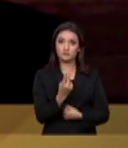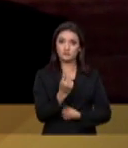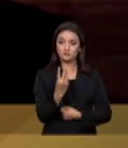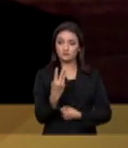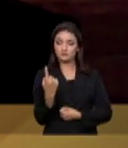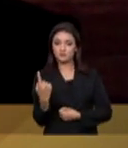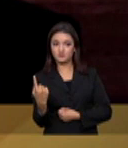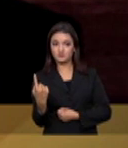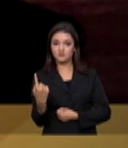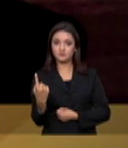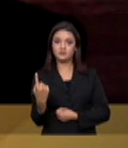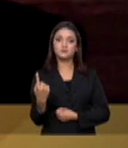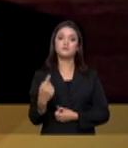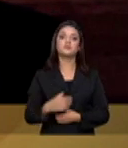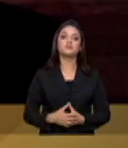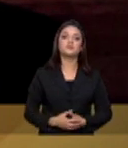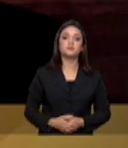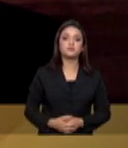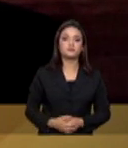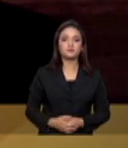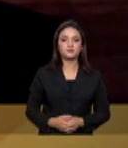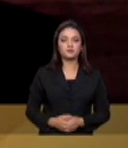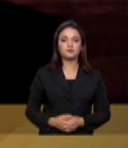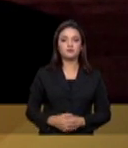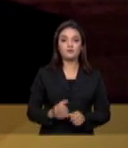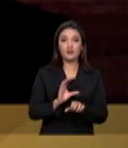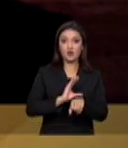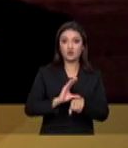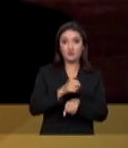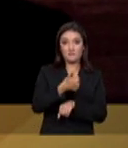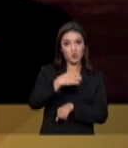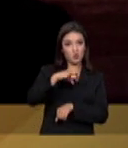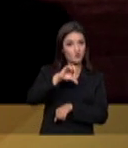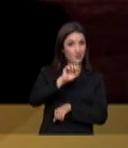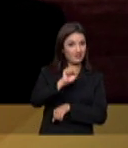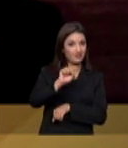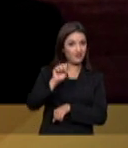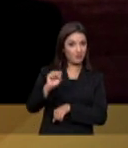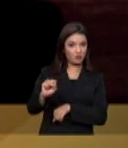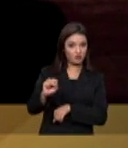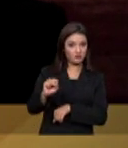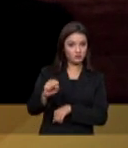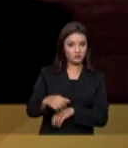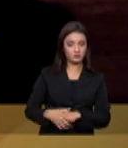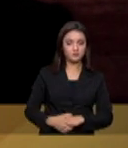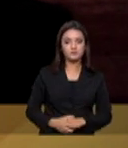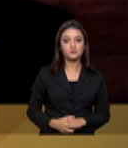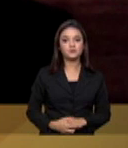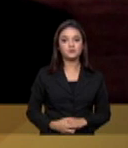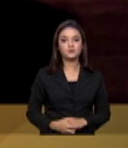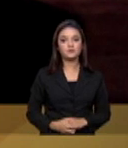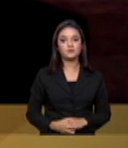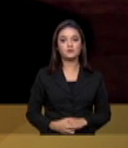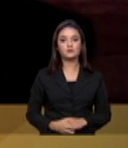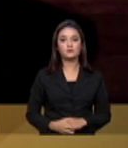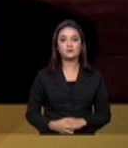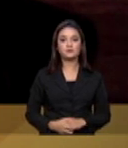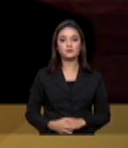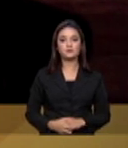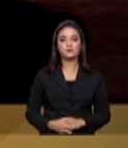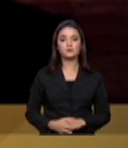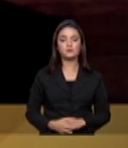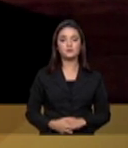231 da carta de 1988 a primeira questão que emerge para